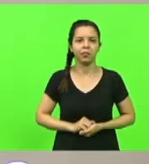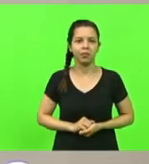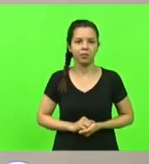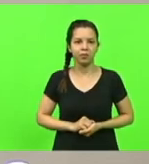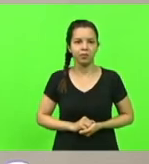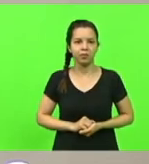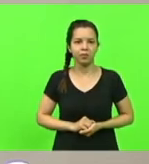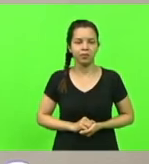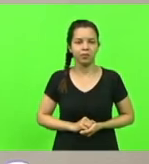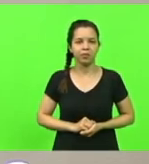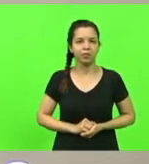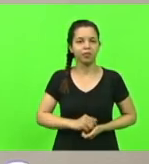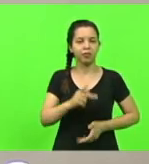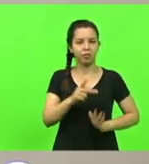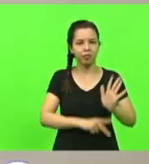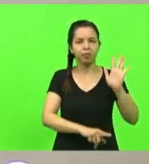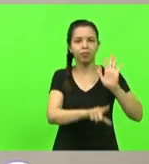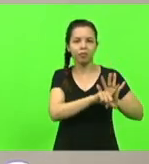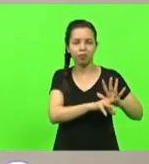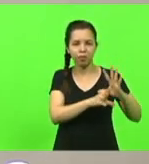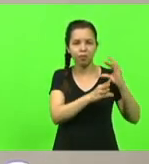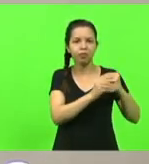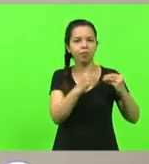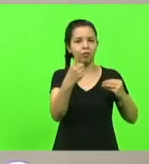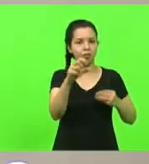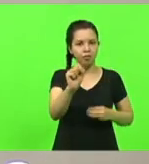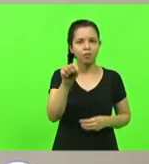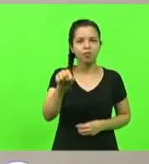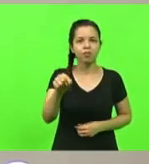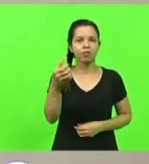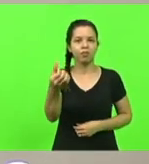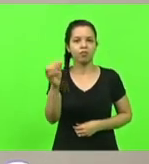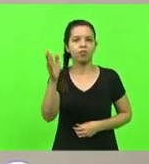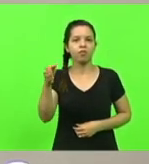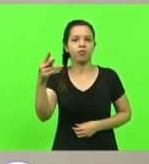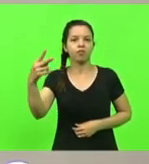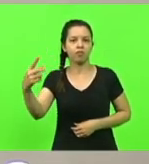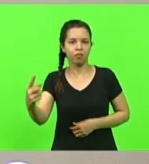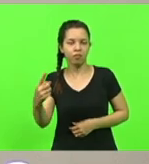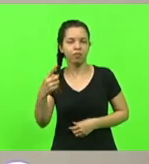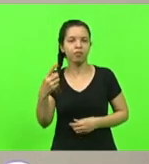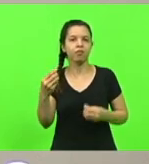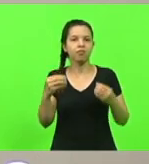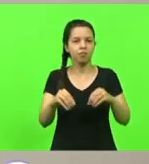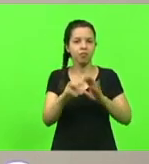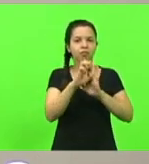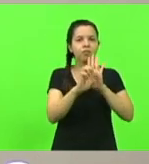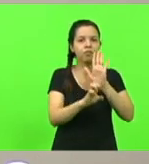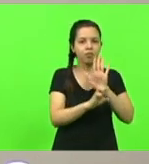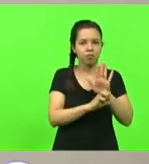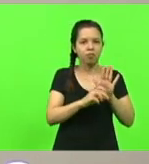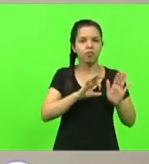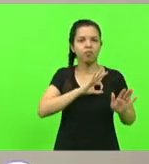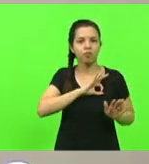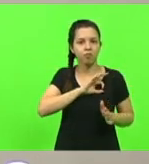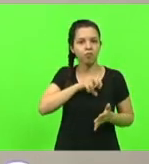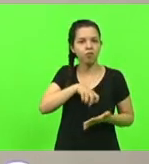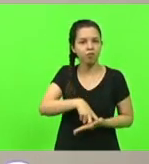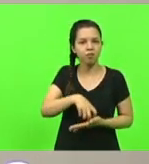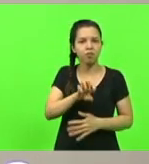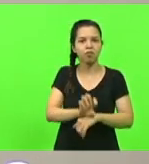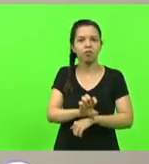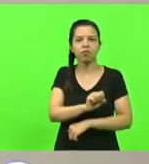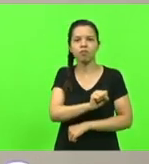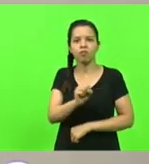Em discussão, projeto de lei complementar 18.6, 2021, autor do governo do Estado, dispõe sobre o Estatuto da Polícia Penal no Estado de Santa Catarina,